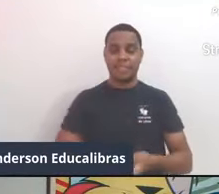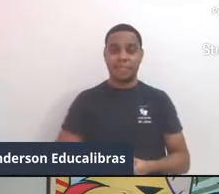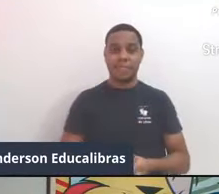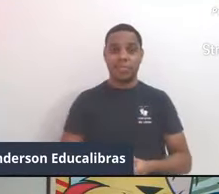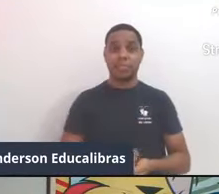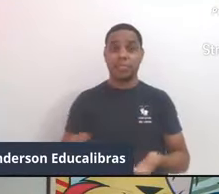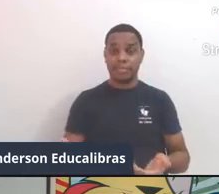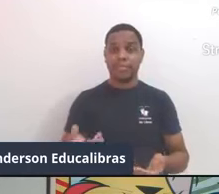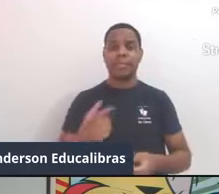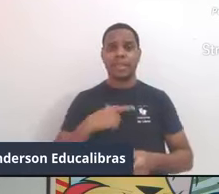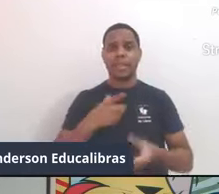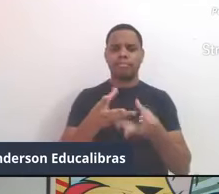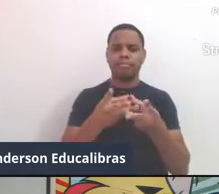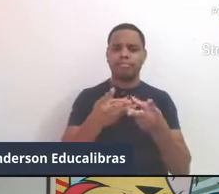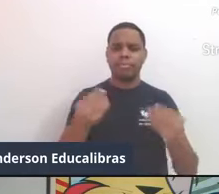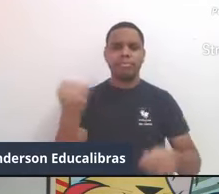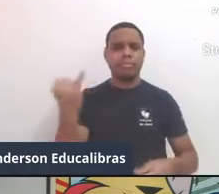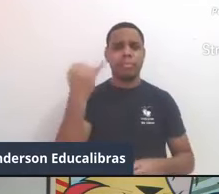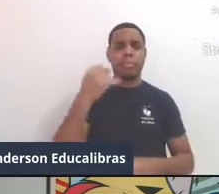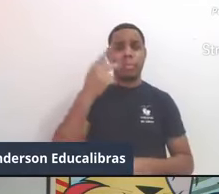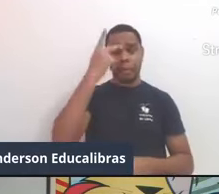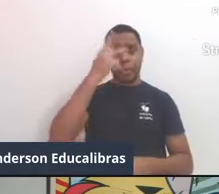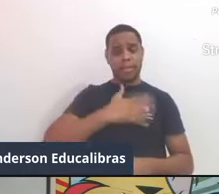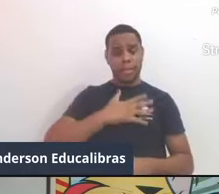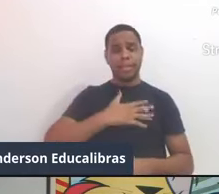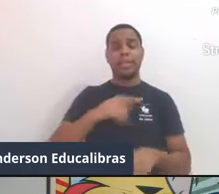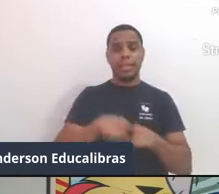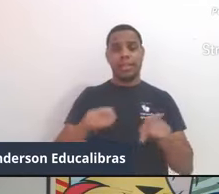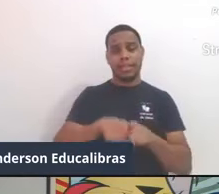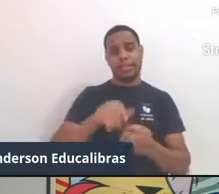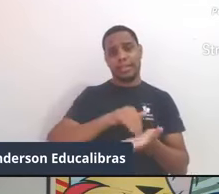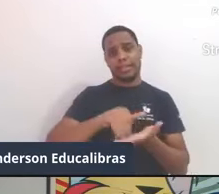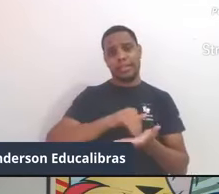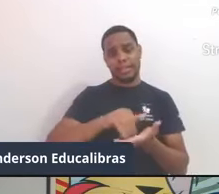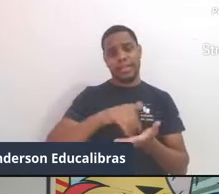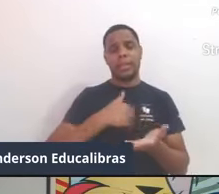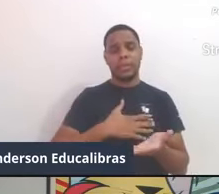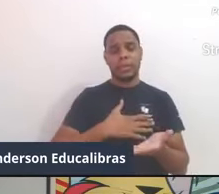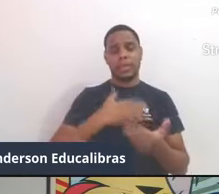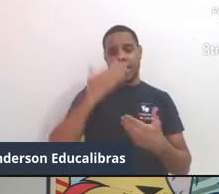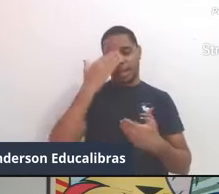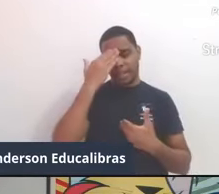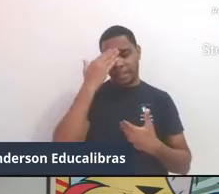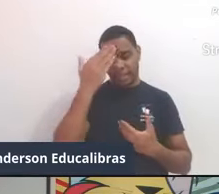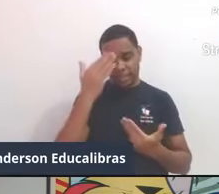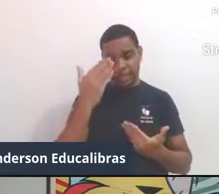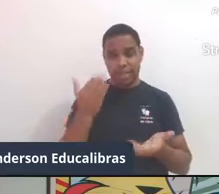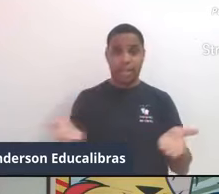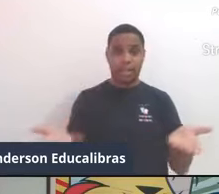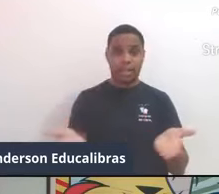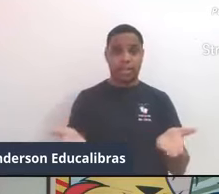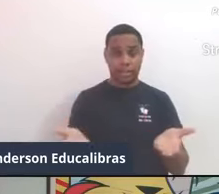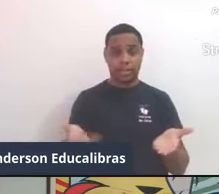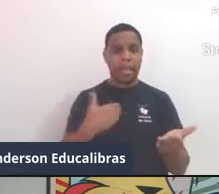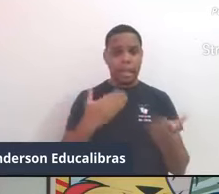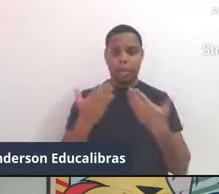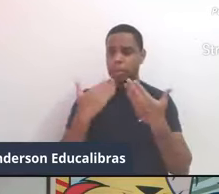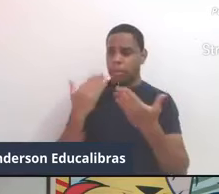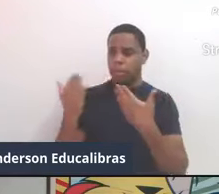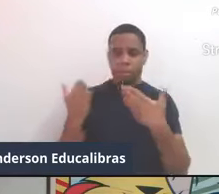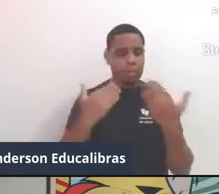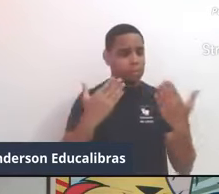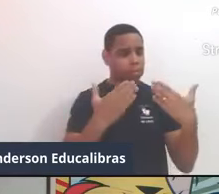fase riquíssima para mim e para a Secretaria. Eu queria agradecer muito, porque esta foi uma conversa